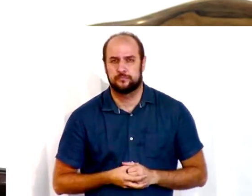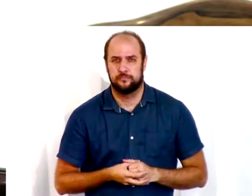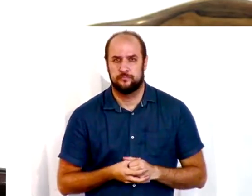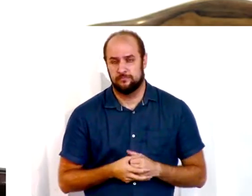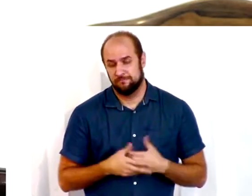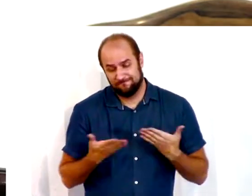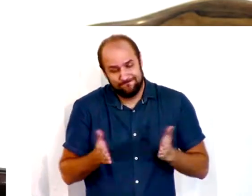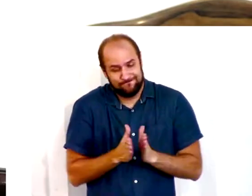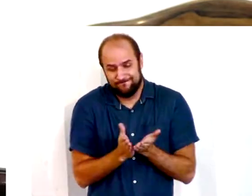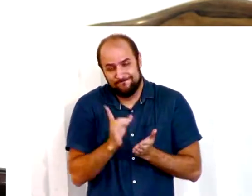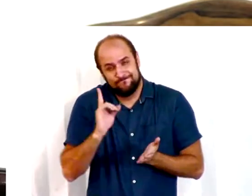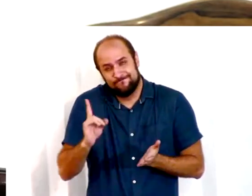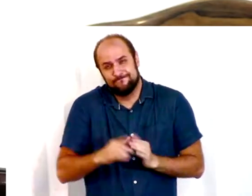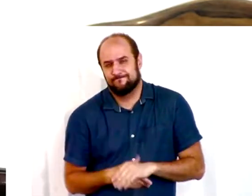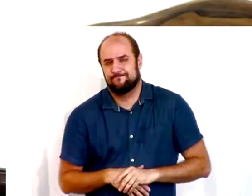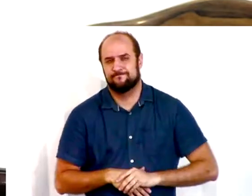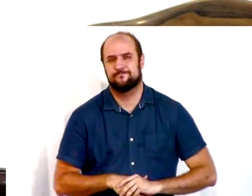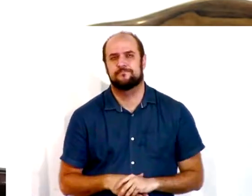Nas páginas das Escrituras.